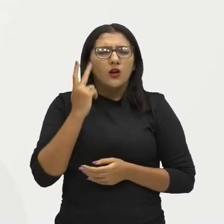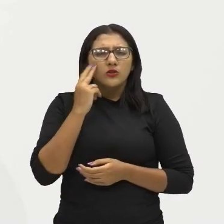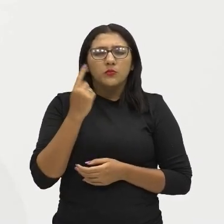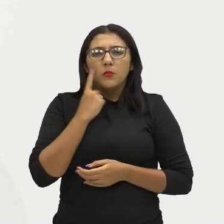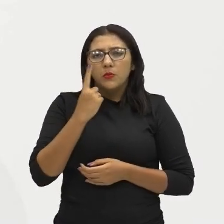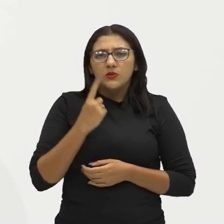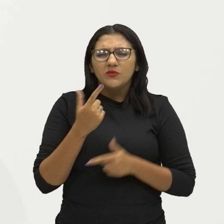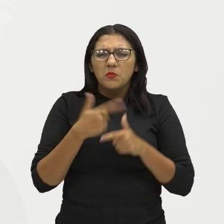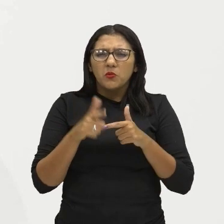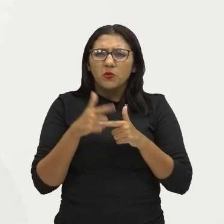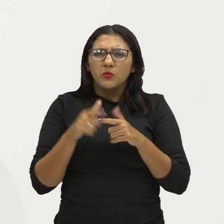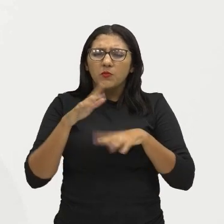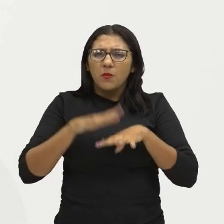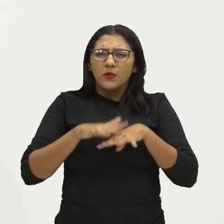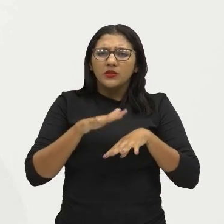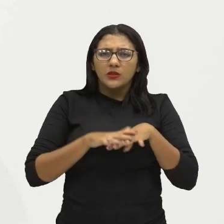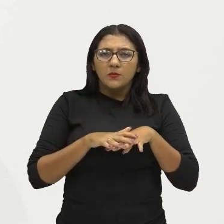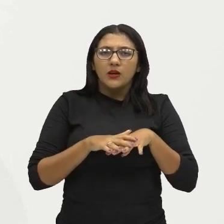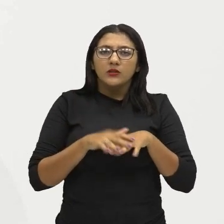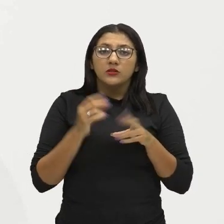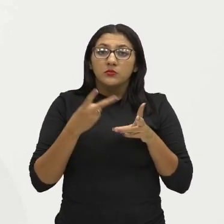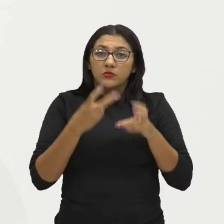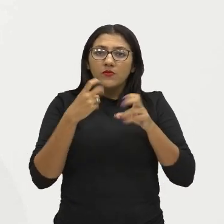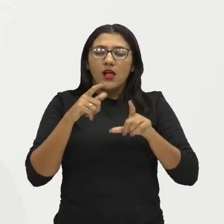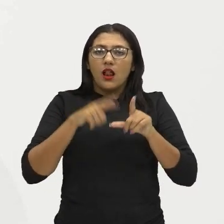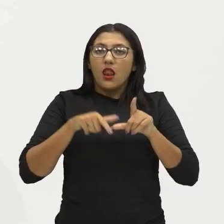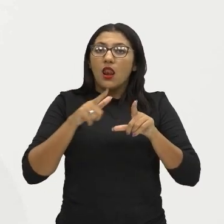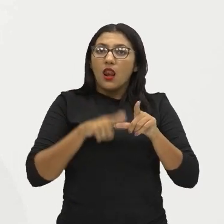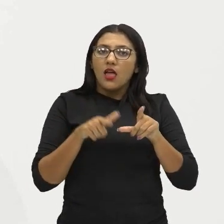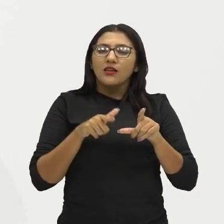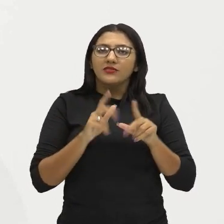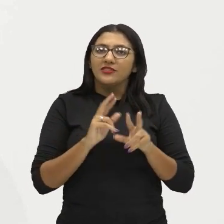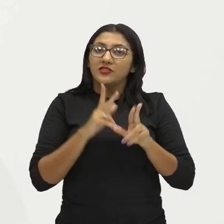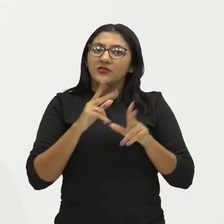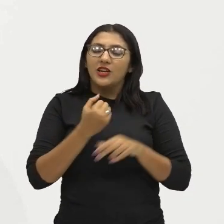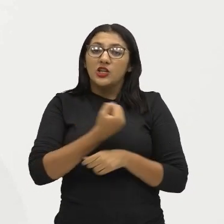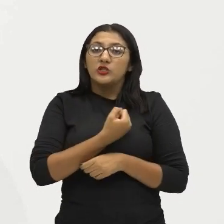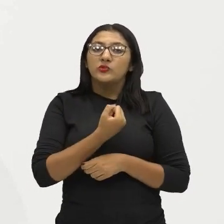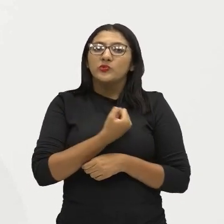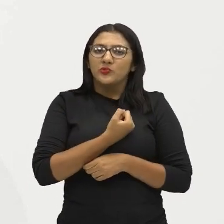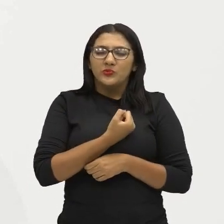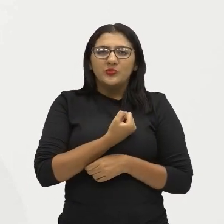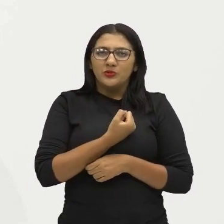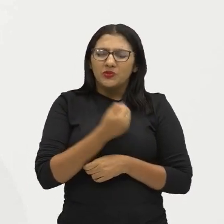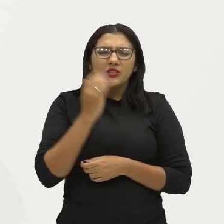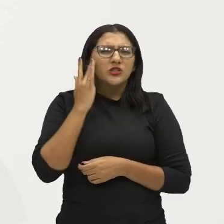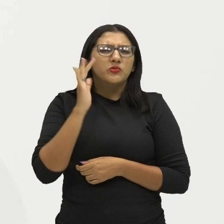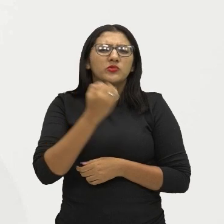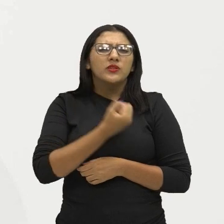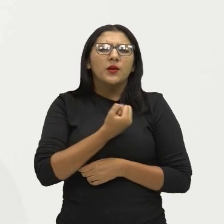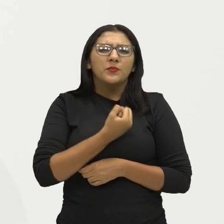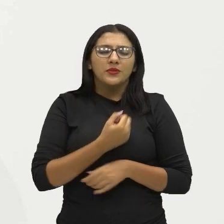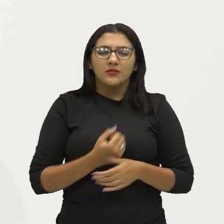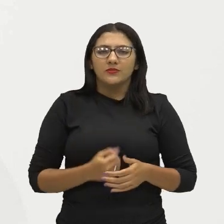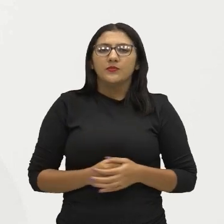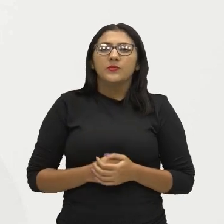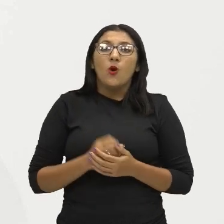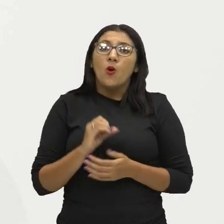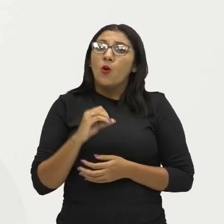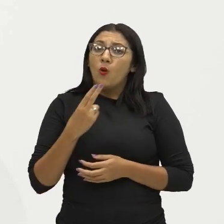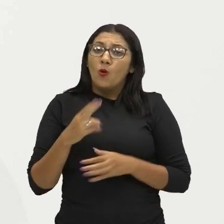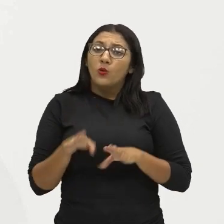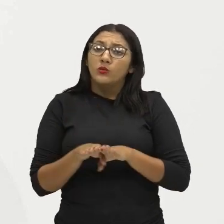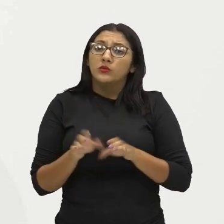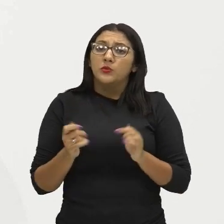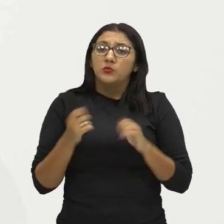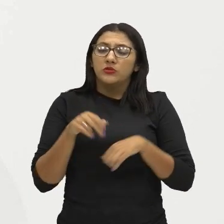de muitos problemas encontrarmos letras no lugar de números desconhecidos, olha. Ou ainda, utilizar